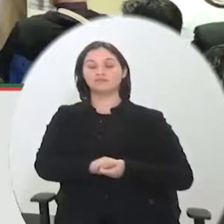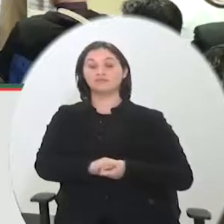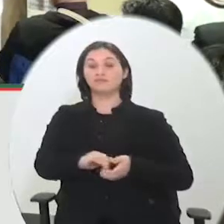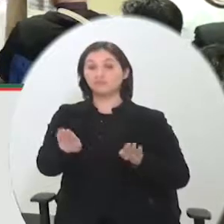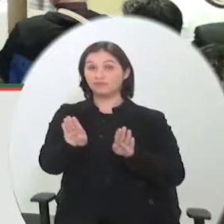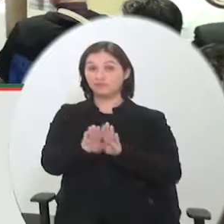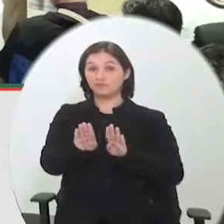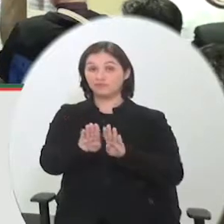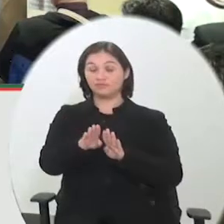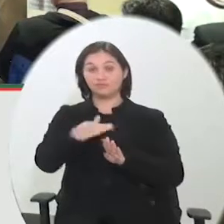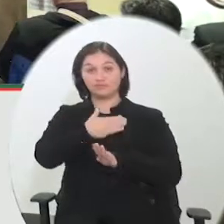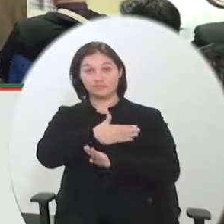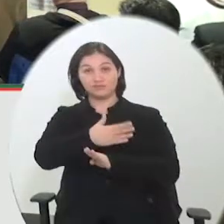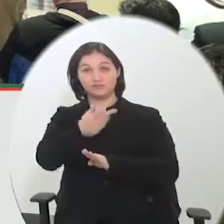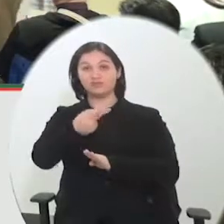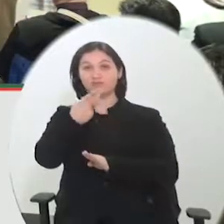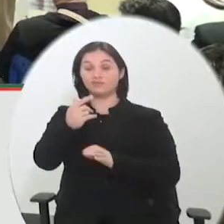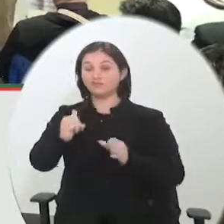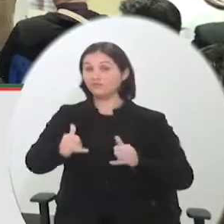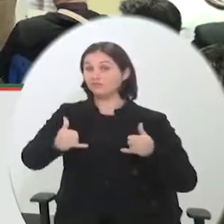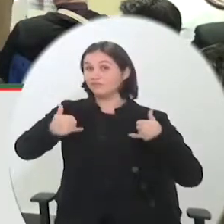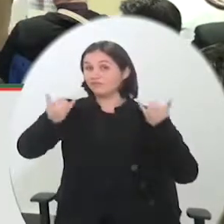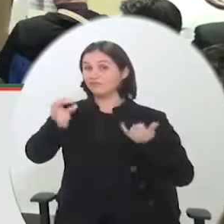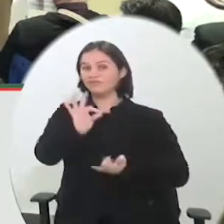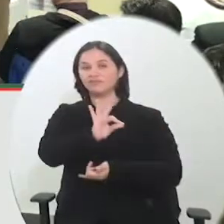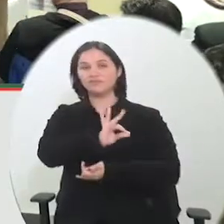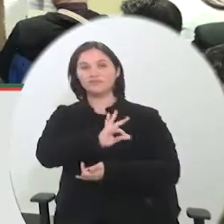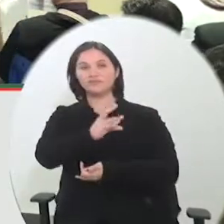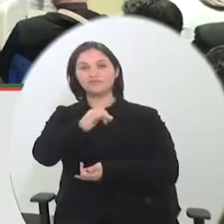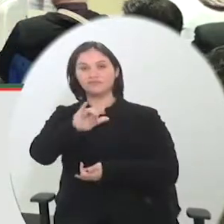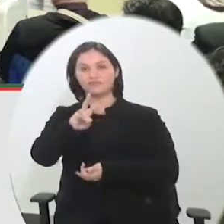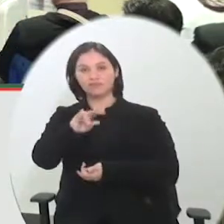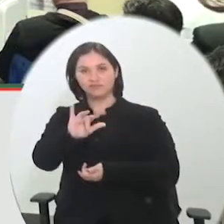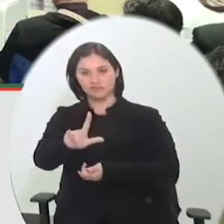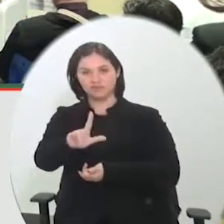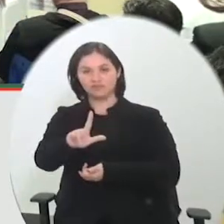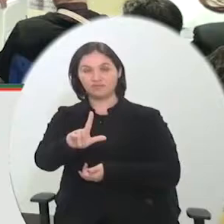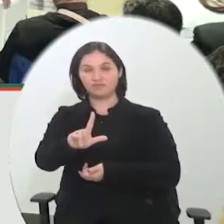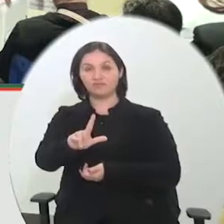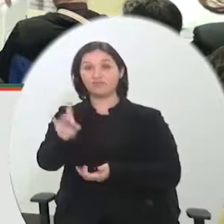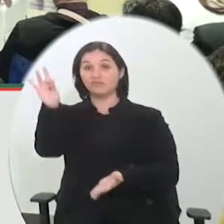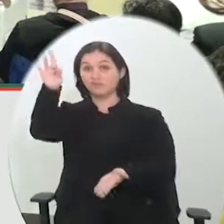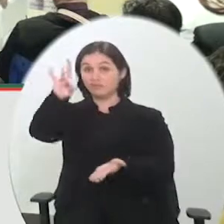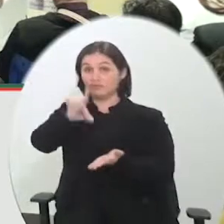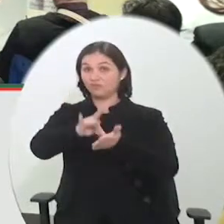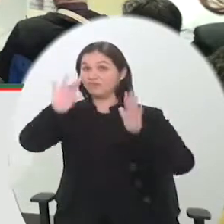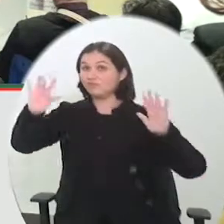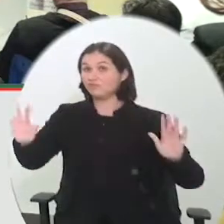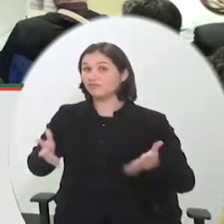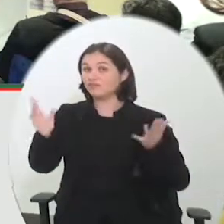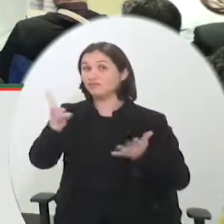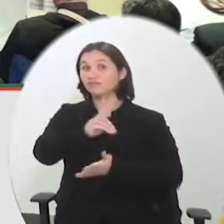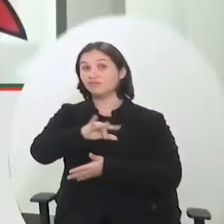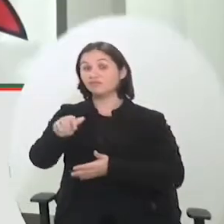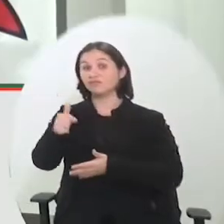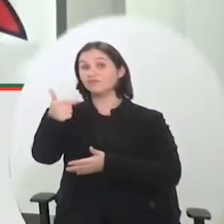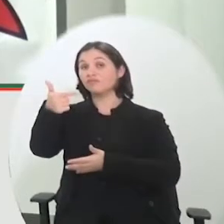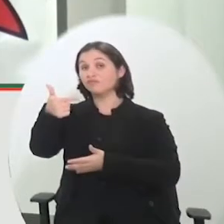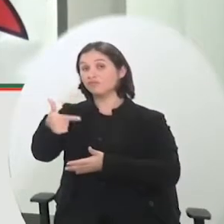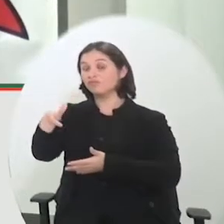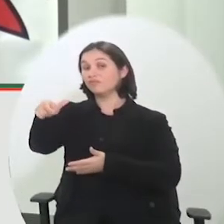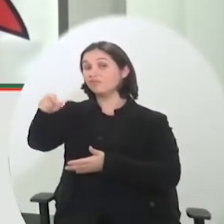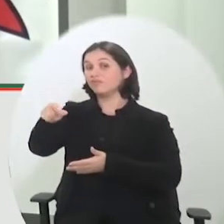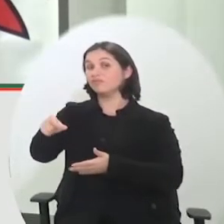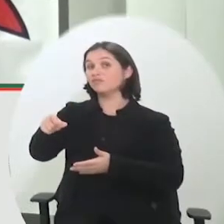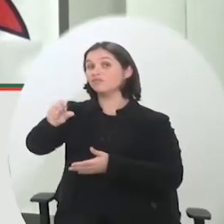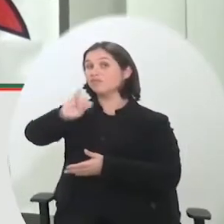Registramos que o aniversário da Polícia Civil de Santa Catarina será oficialmente celebrado no dia 29 de julho, em